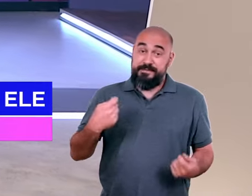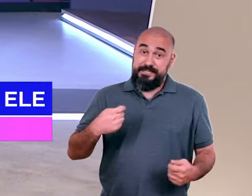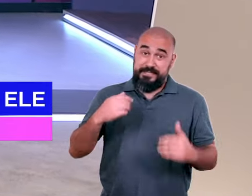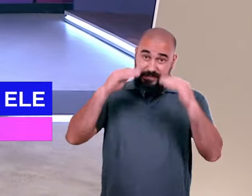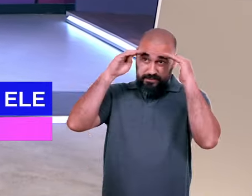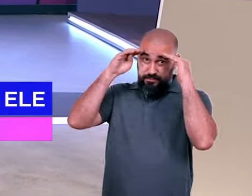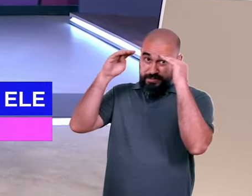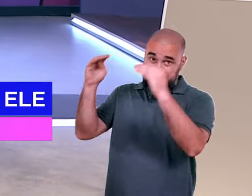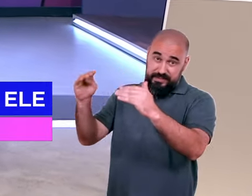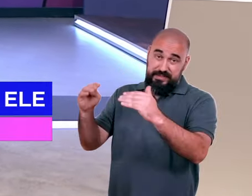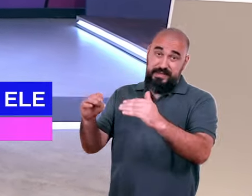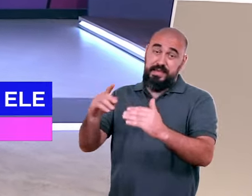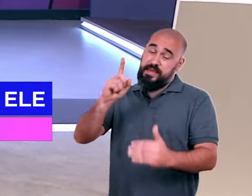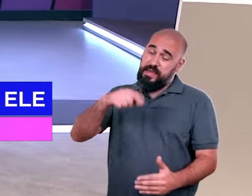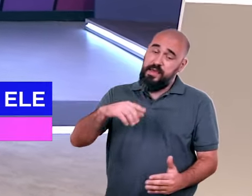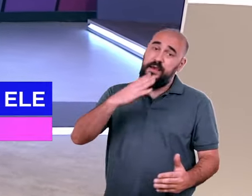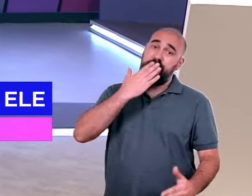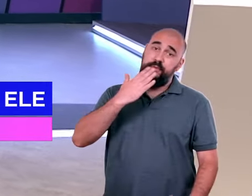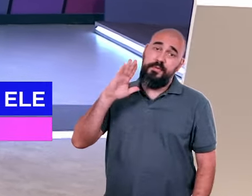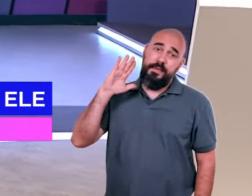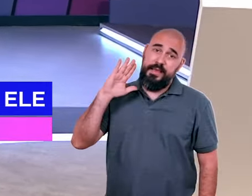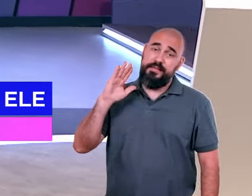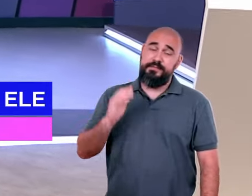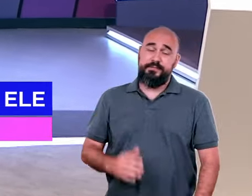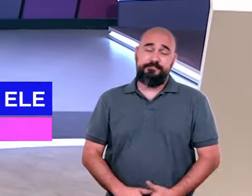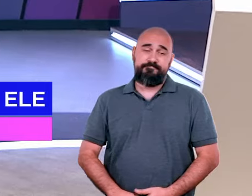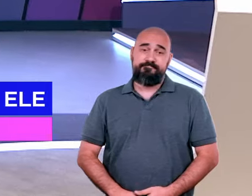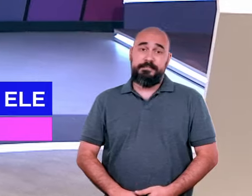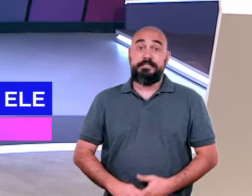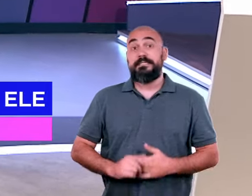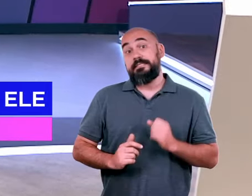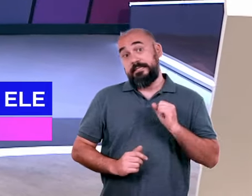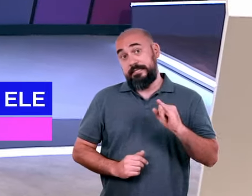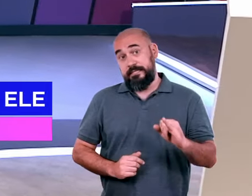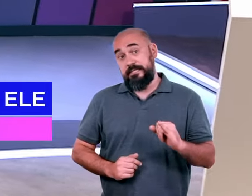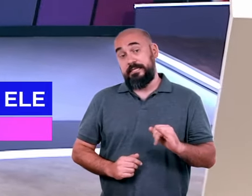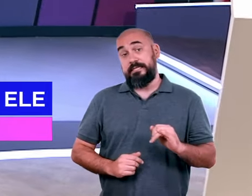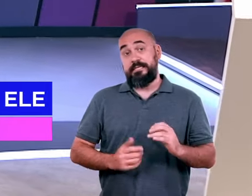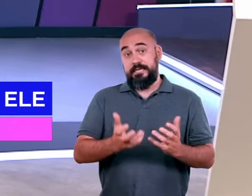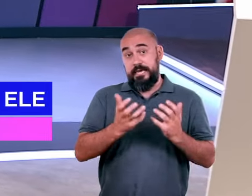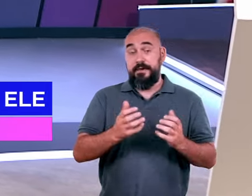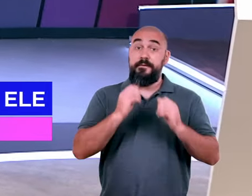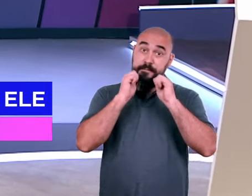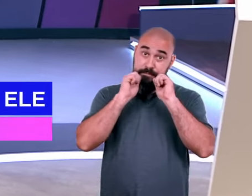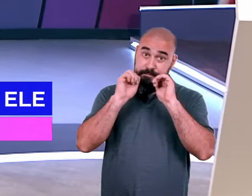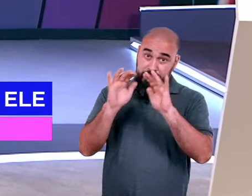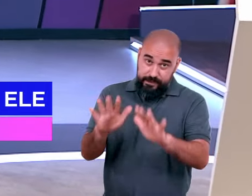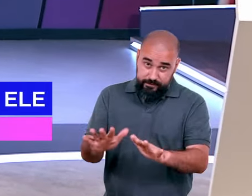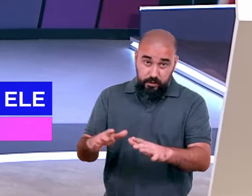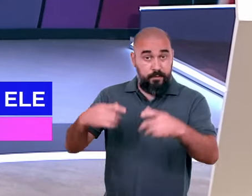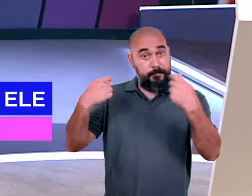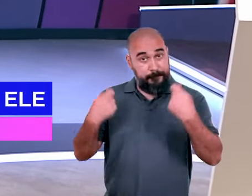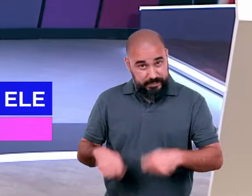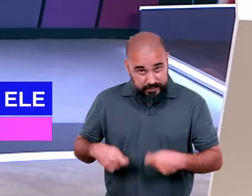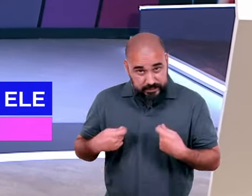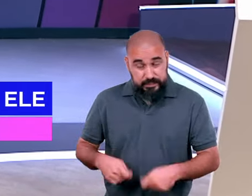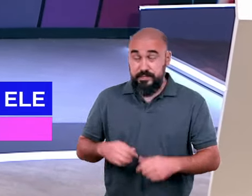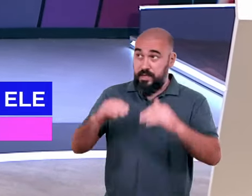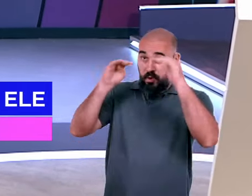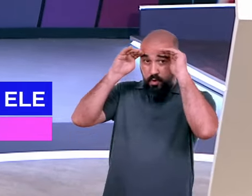não virá. Então, essa é uma promessa condicional. Se você quer uma bênção especial de Deus, obedeça à voz do